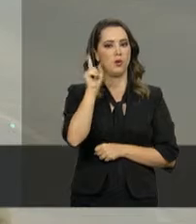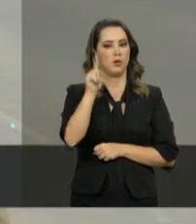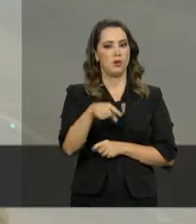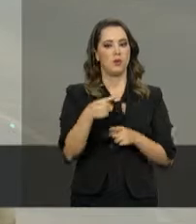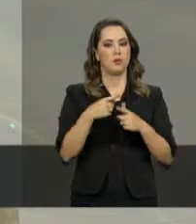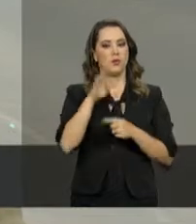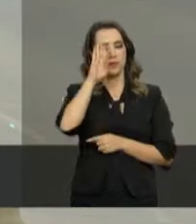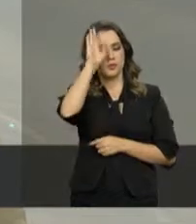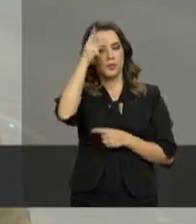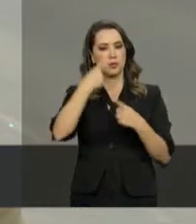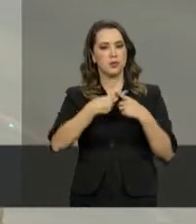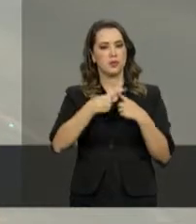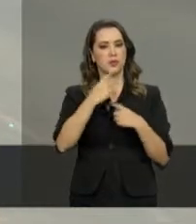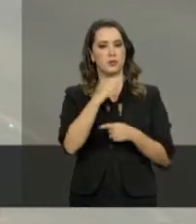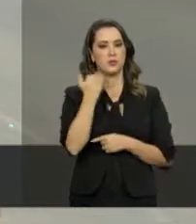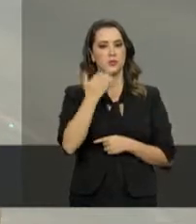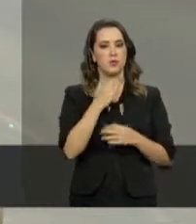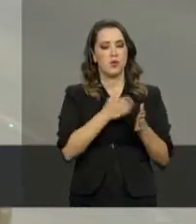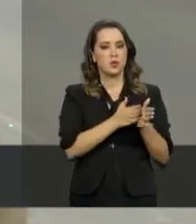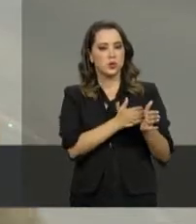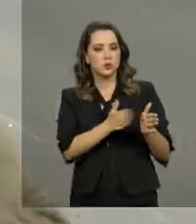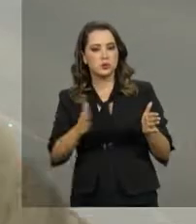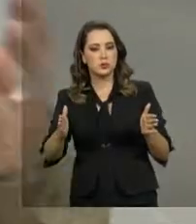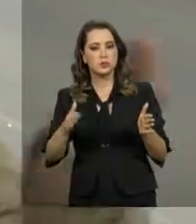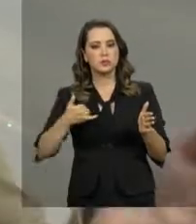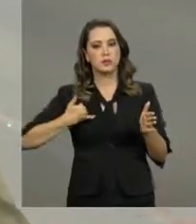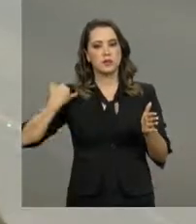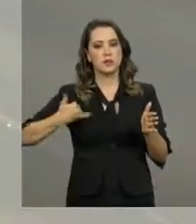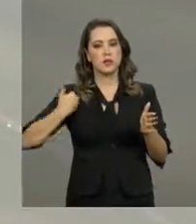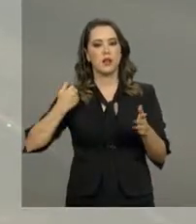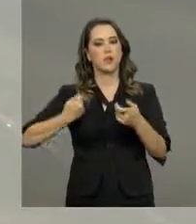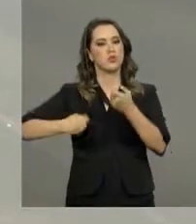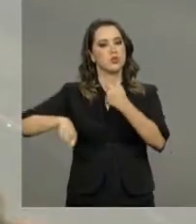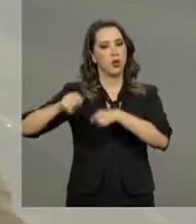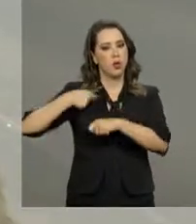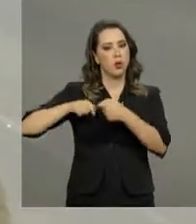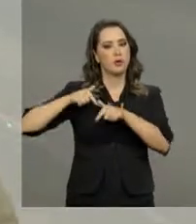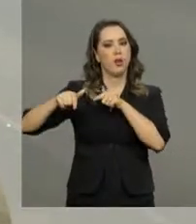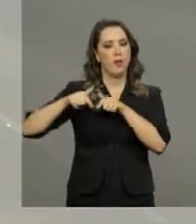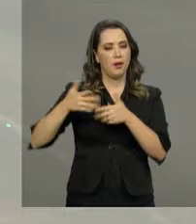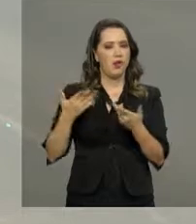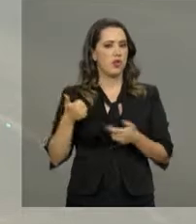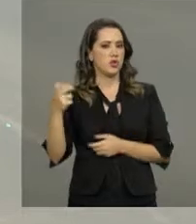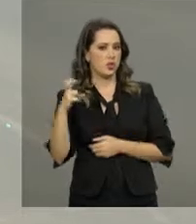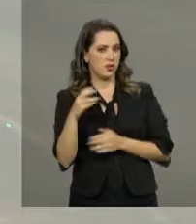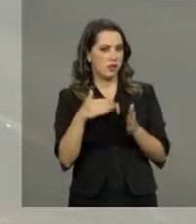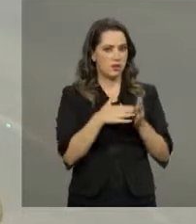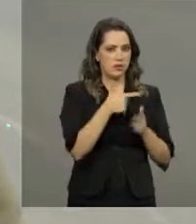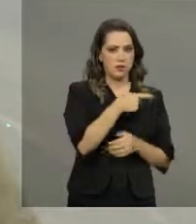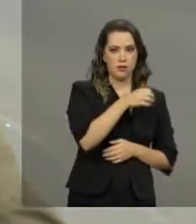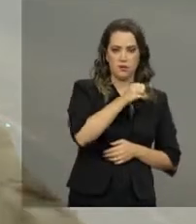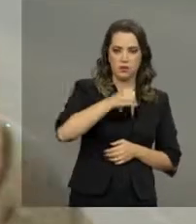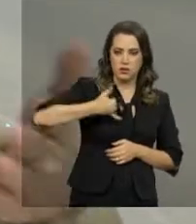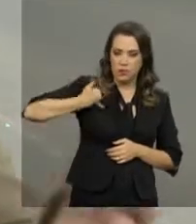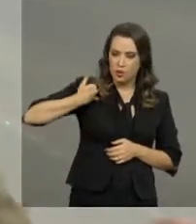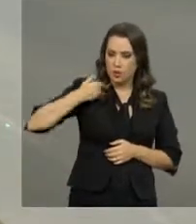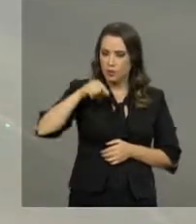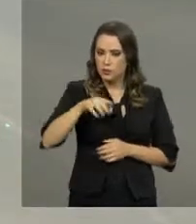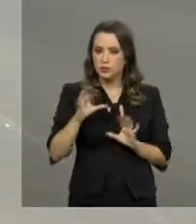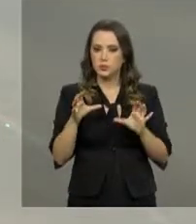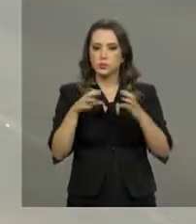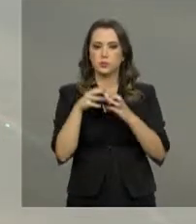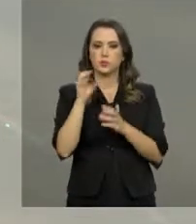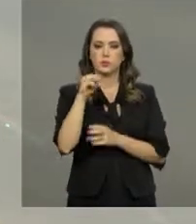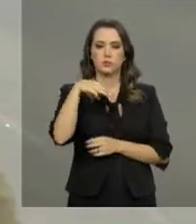causa de morte na faixa etária considerada economicamente ativa de 15 a 29 anos a organização mundial